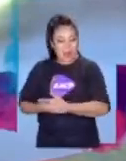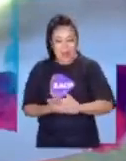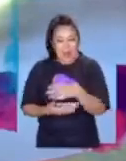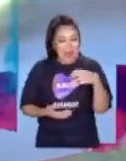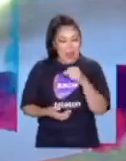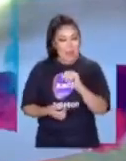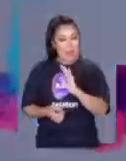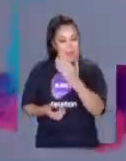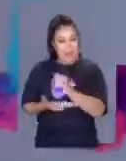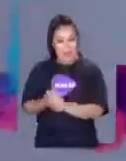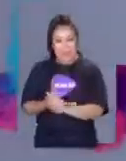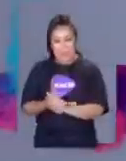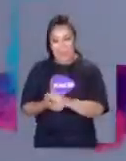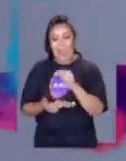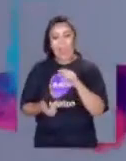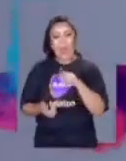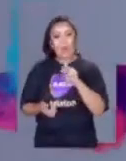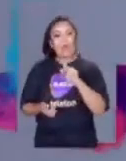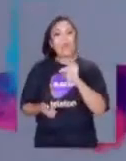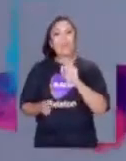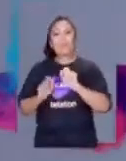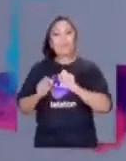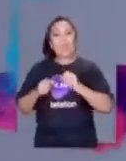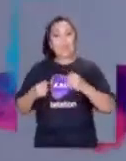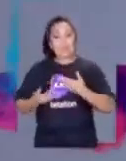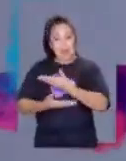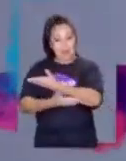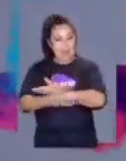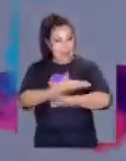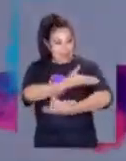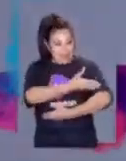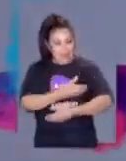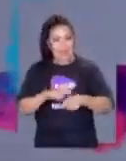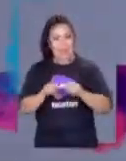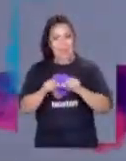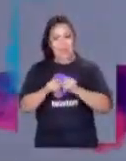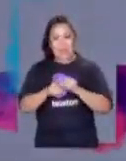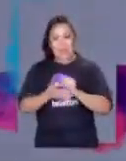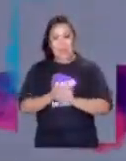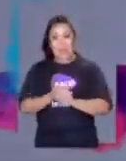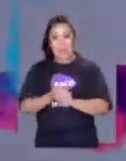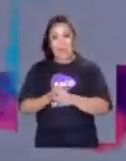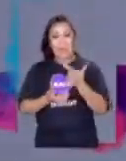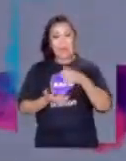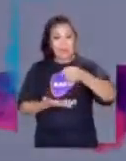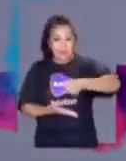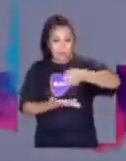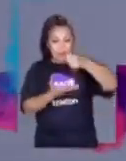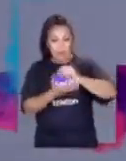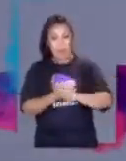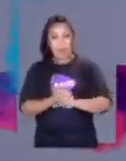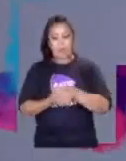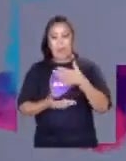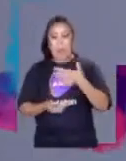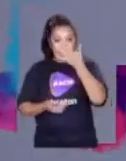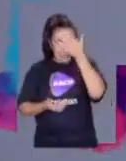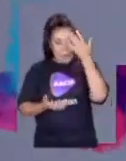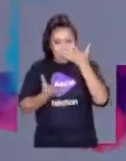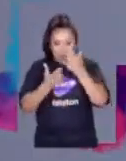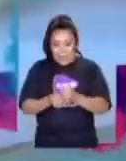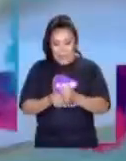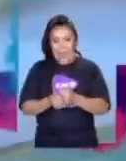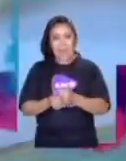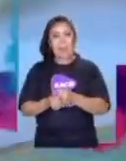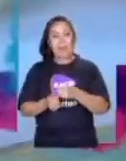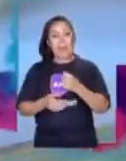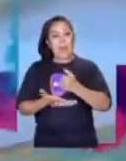Ah, olha lá. O kit é o quê? É uma camiseta? É uma camiseta, Patrícia, e uma gym bag. A pessoa, ela recebe esse kit, a Drogasil